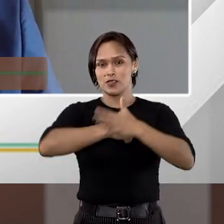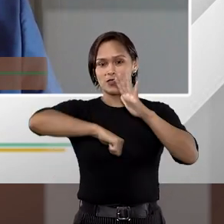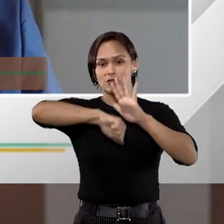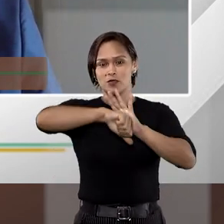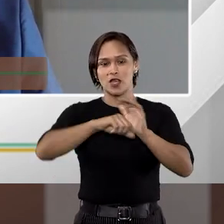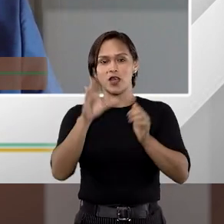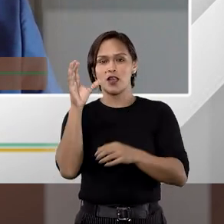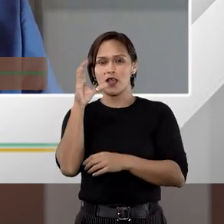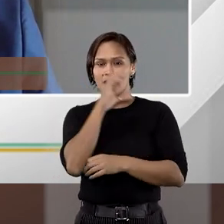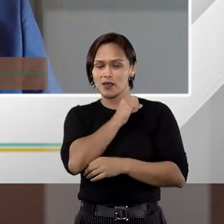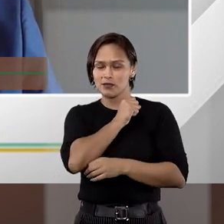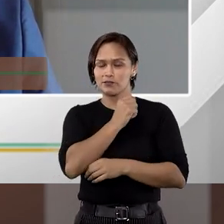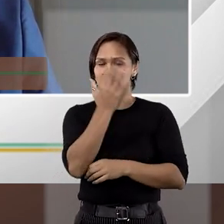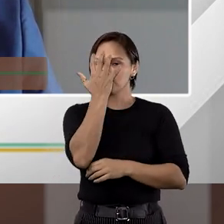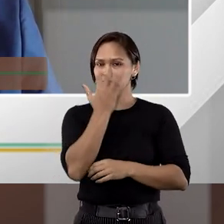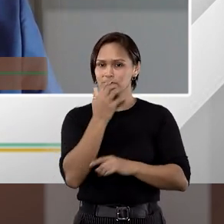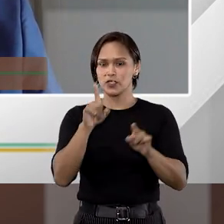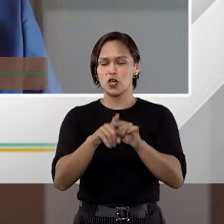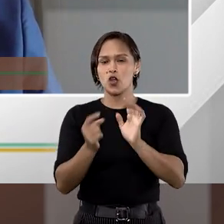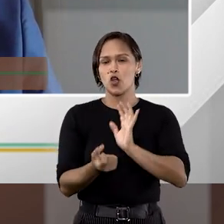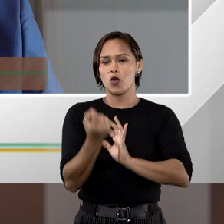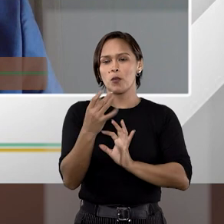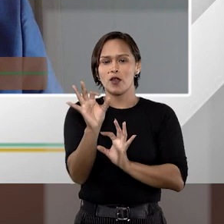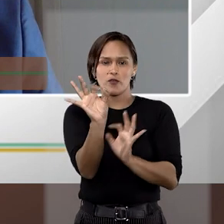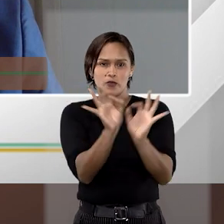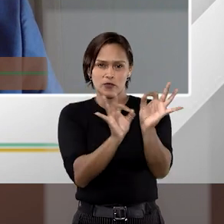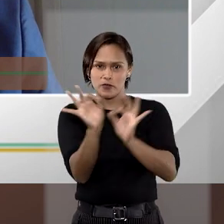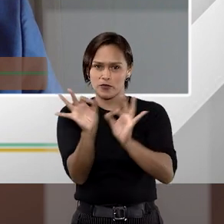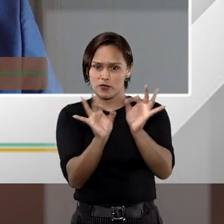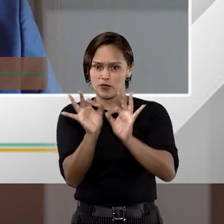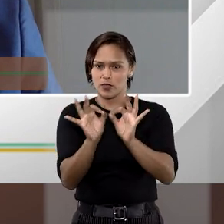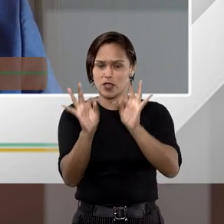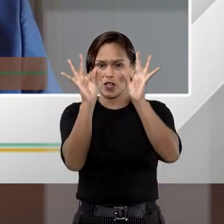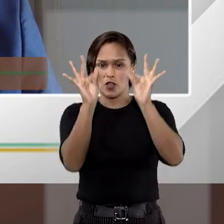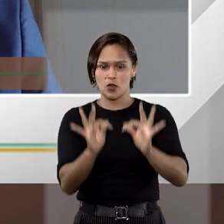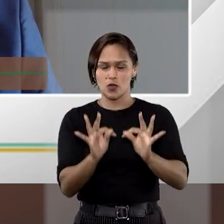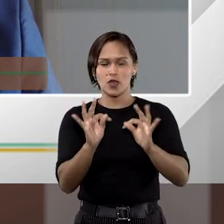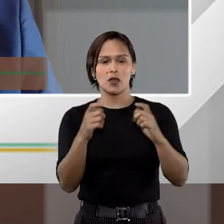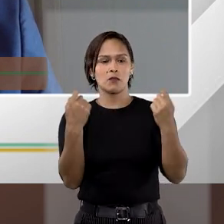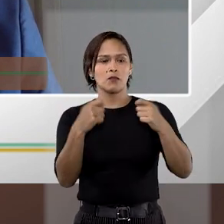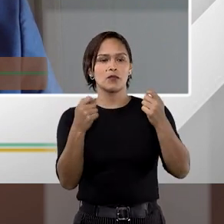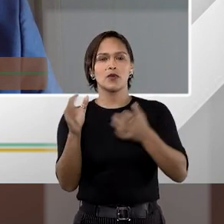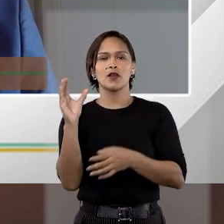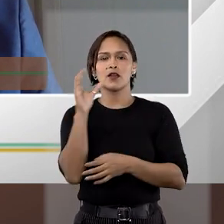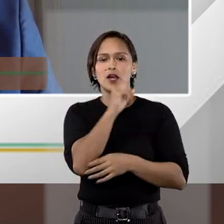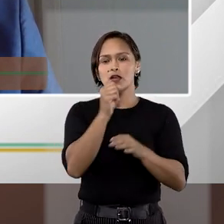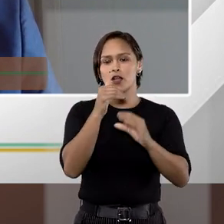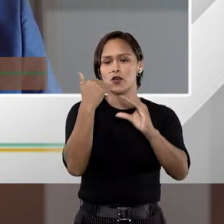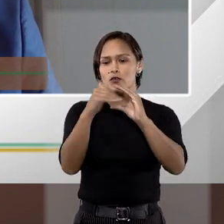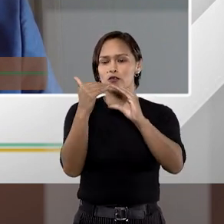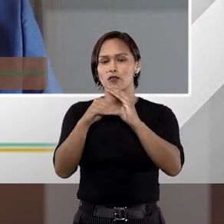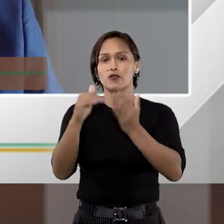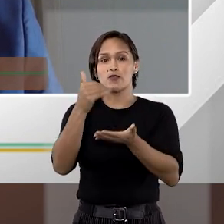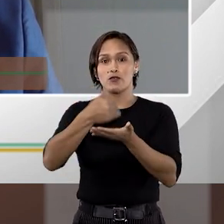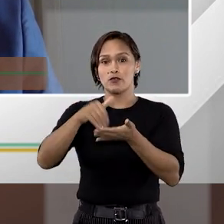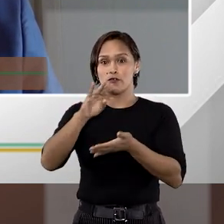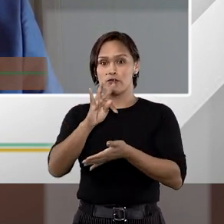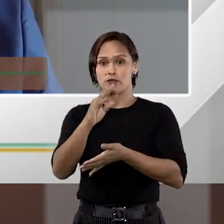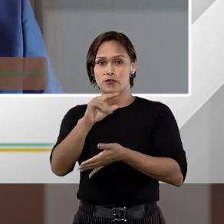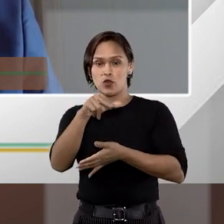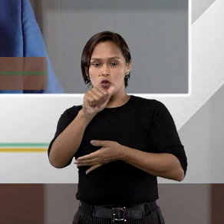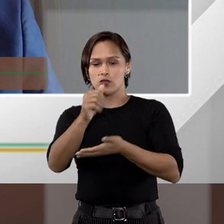EA celeridade então uma vez elaborado o termo circunstanciado deve ser imediatamente encaminhado ao fórum